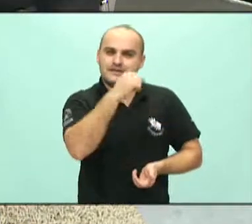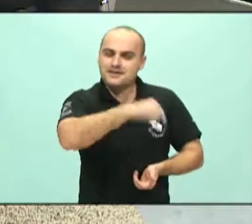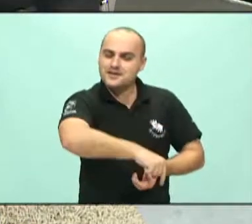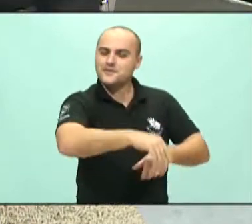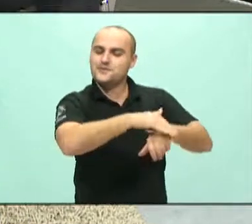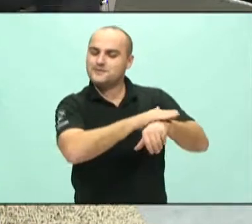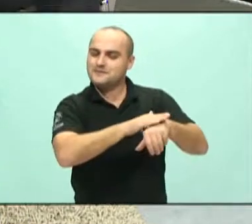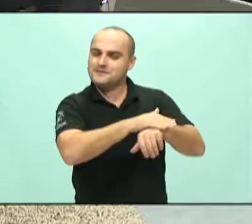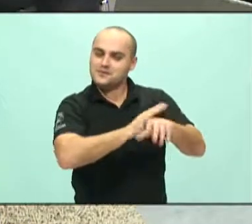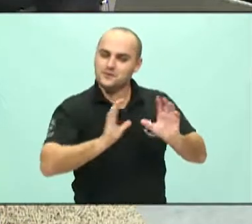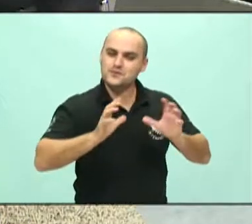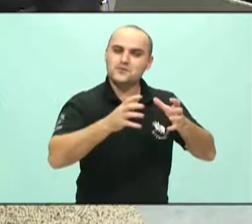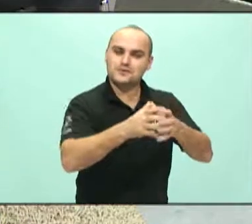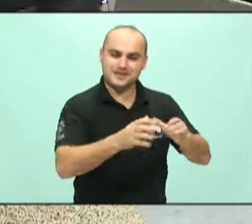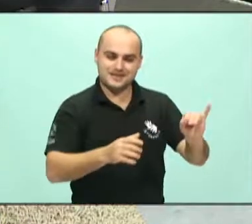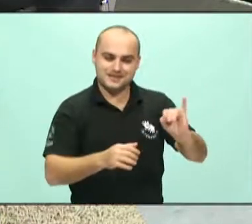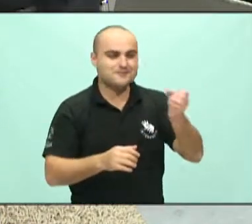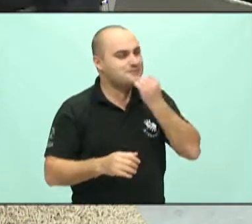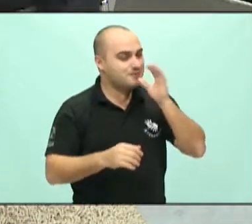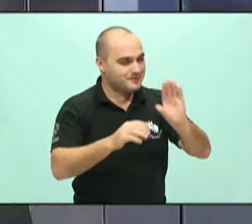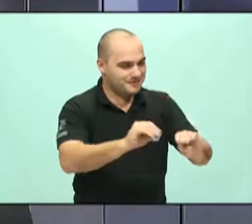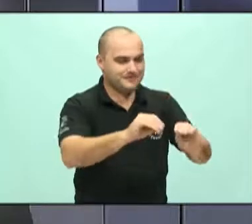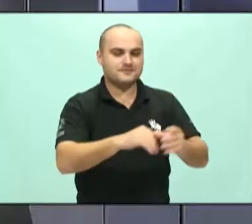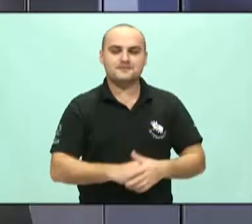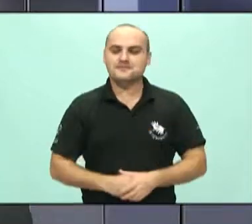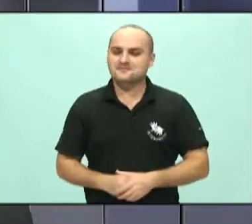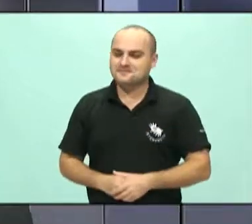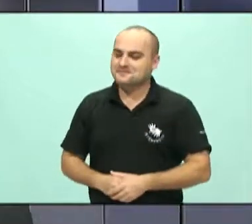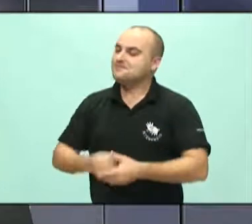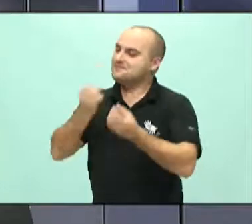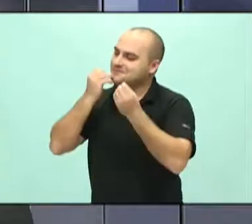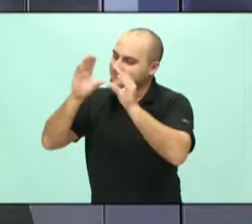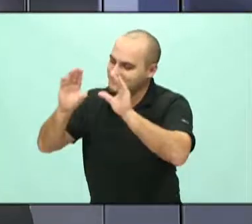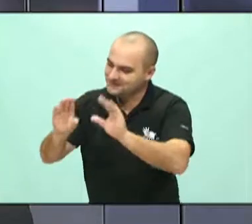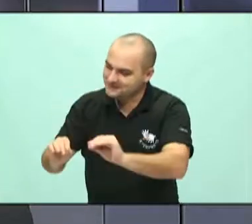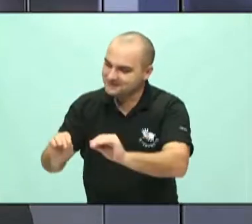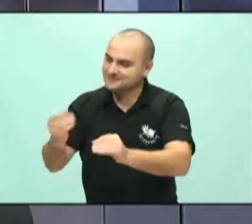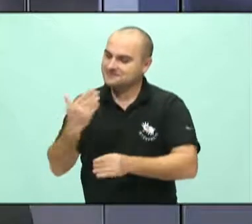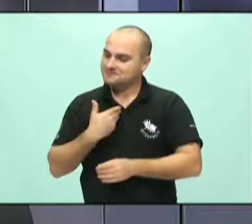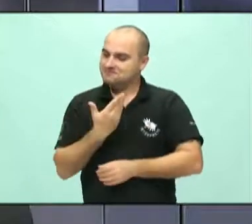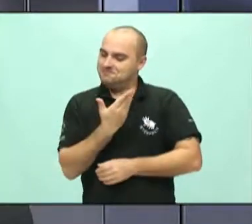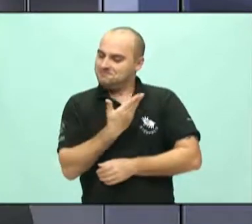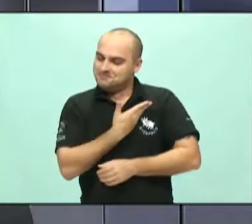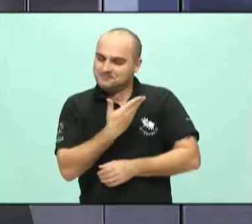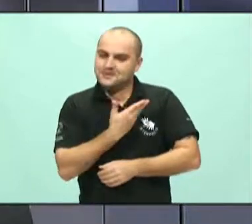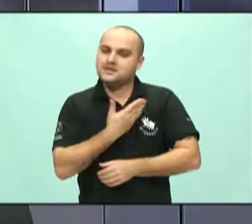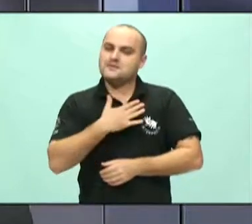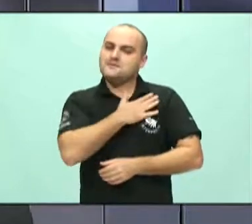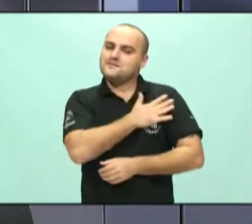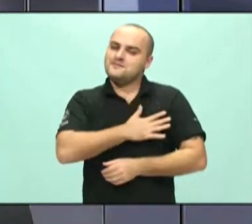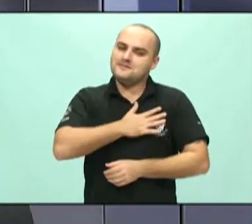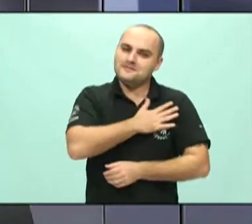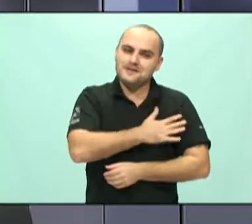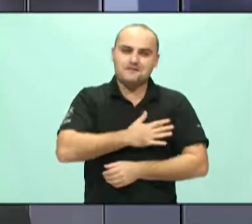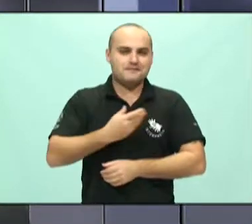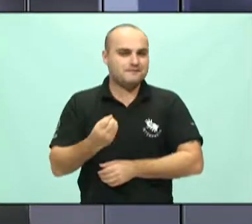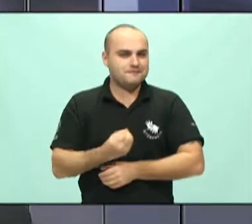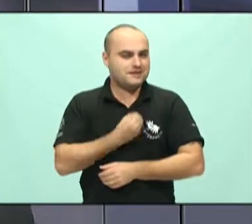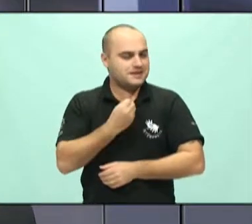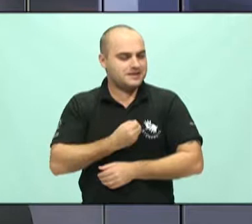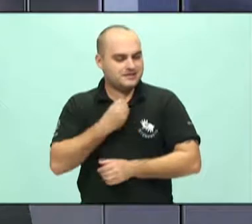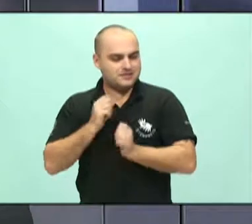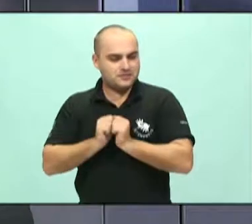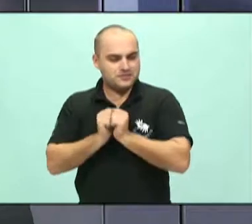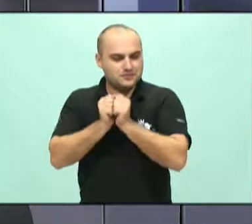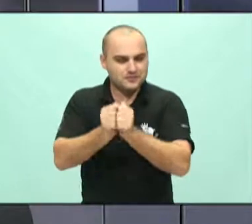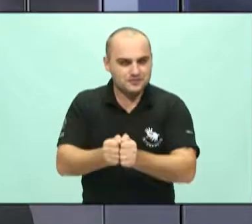conversando com a coletividade de Itajaí. Boa noite, vereador. Boa noite, Carlos Antônio, meu querido amigo, um prazer aqui estar com você, com